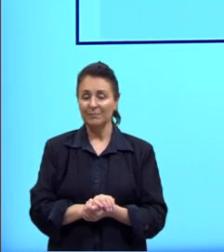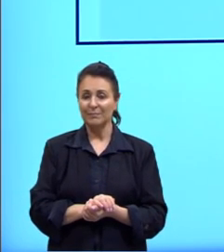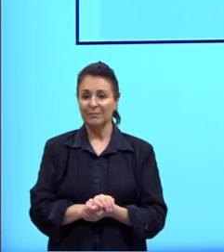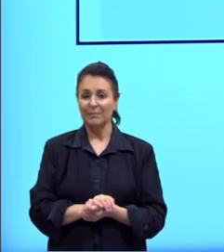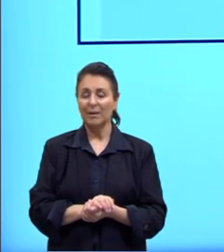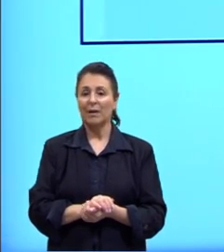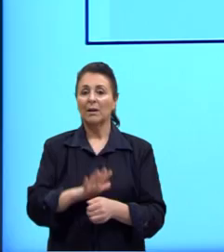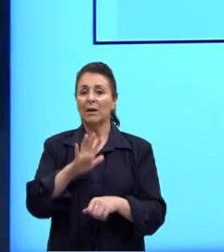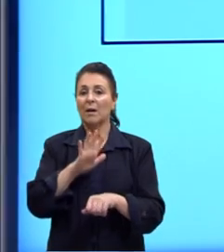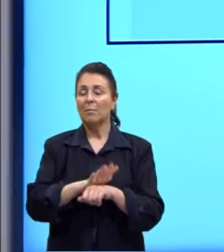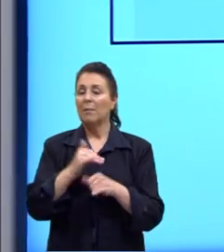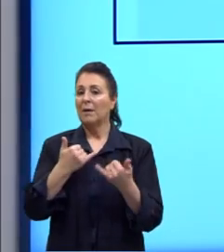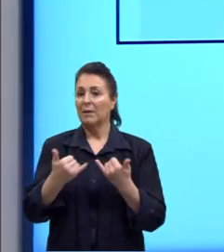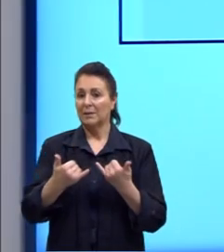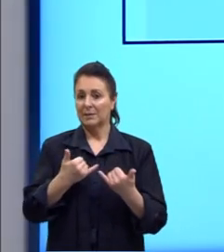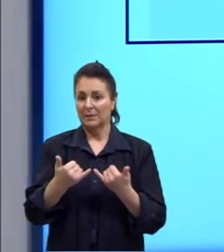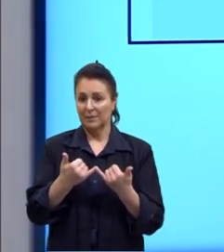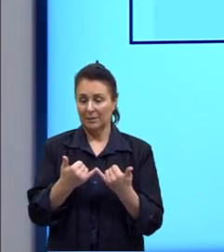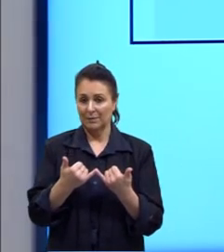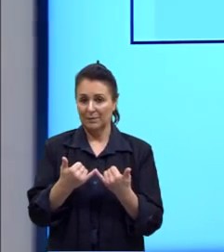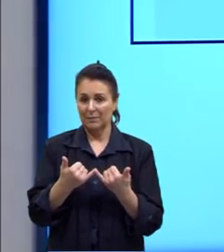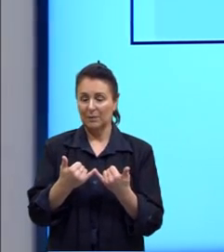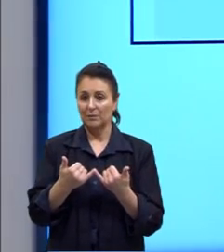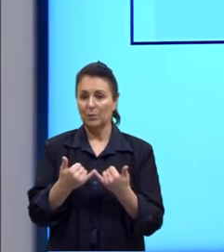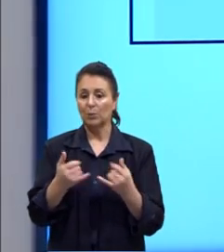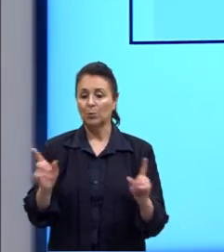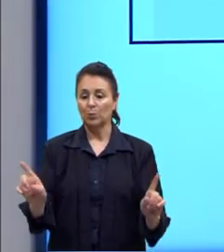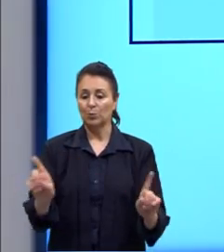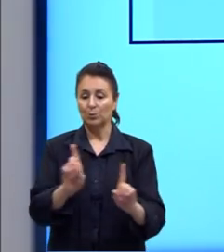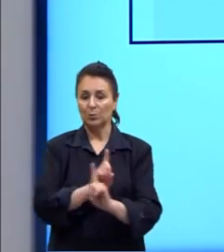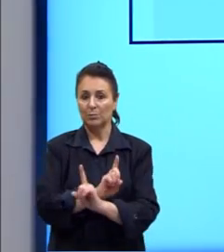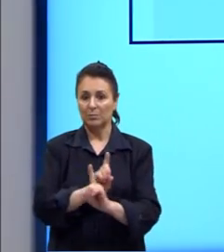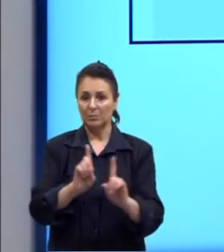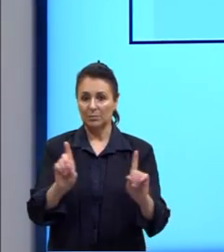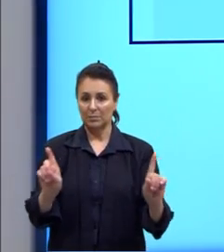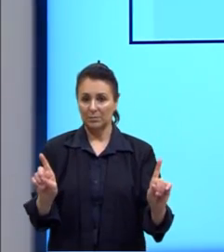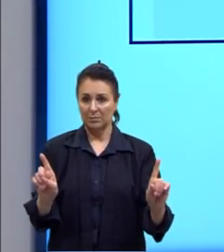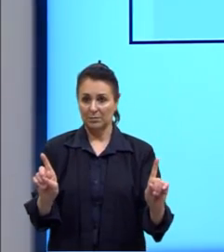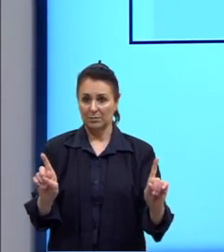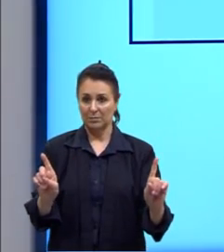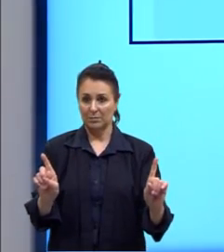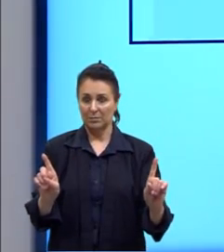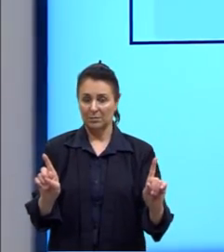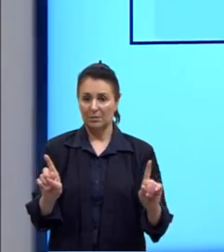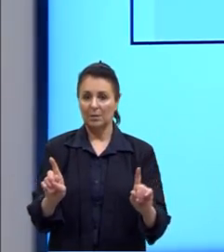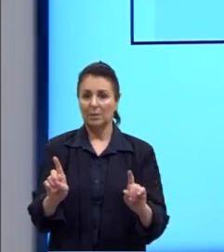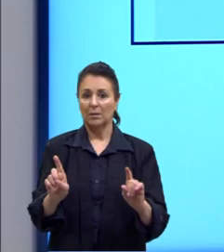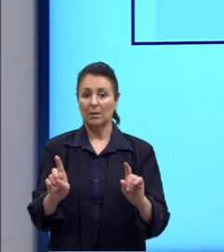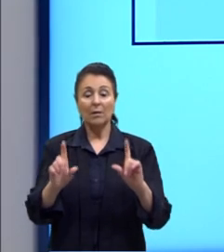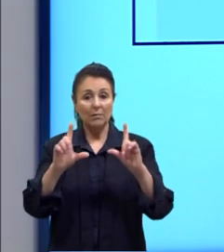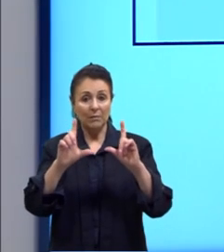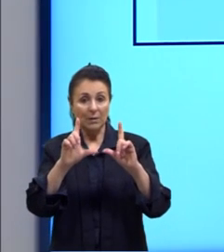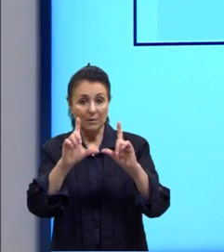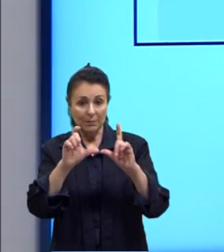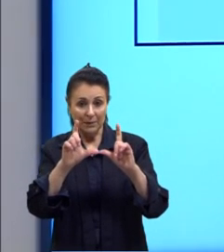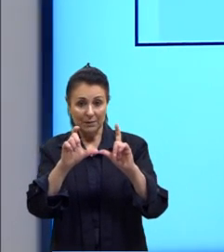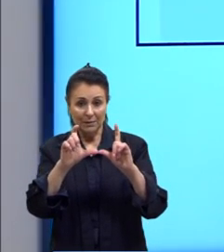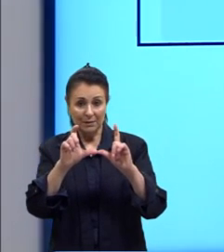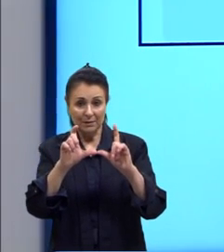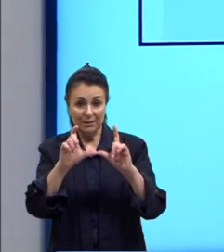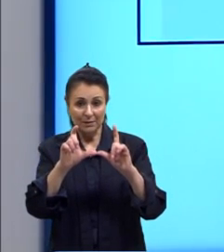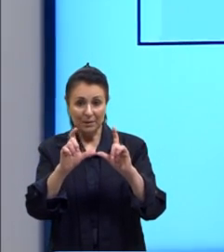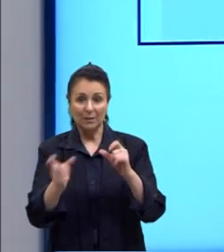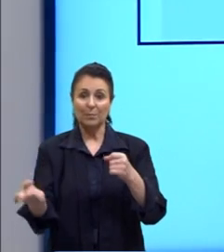aqui mais um exemplo né desses cruzamentos então vocês podem tirar um print né depois